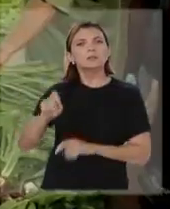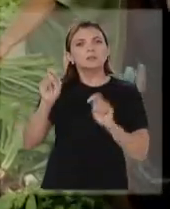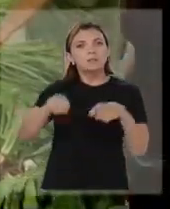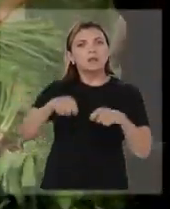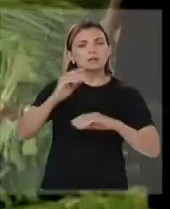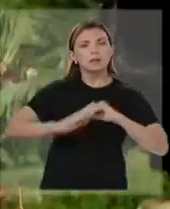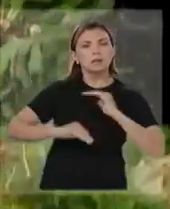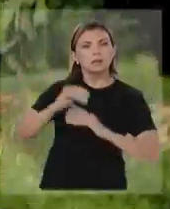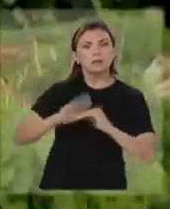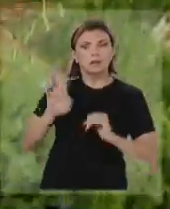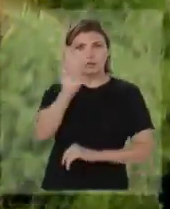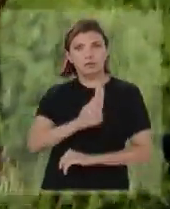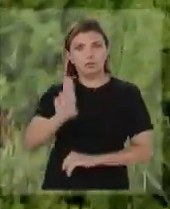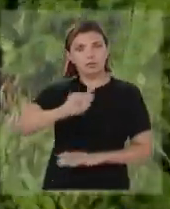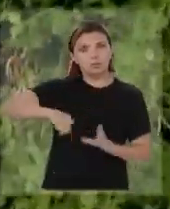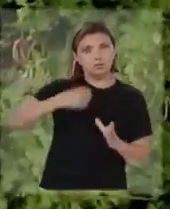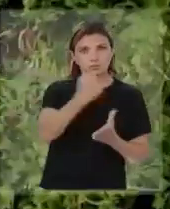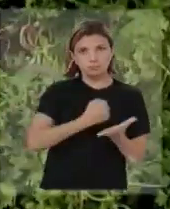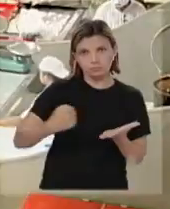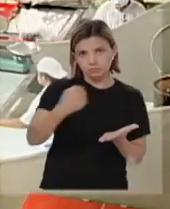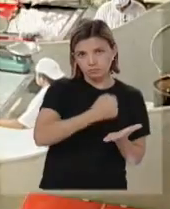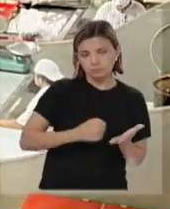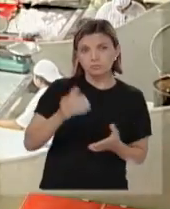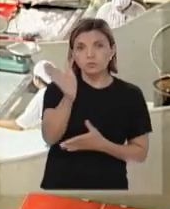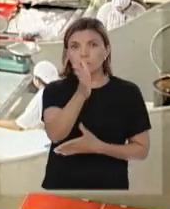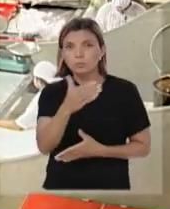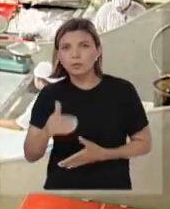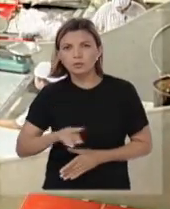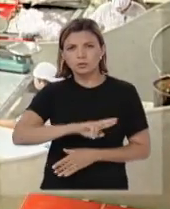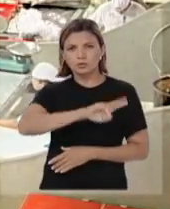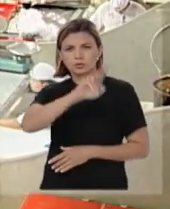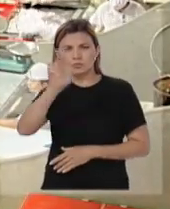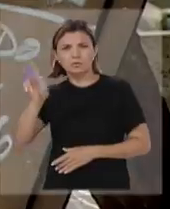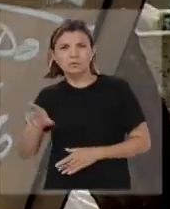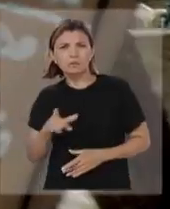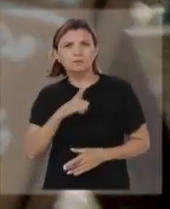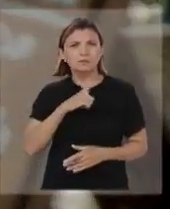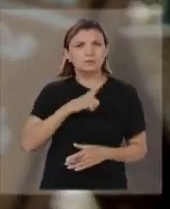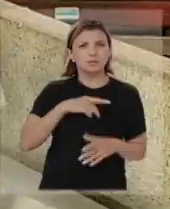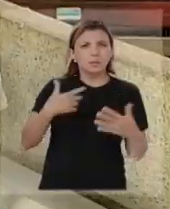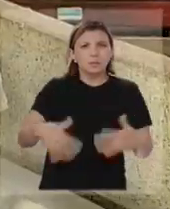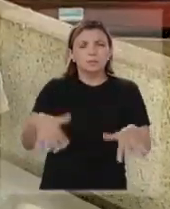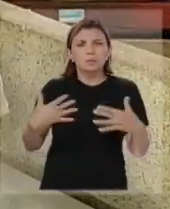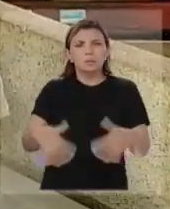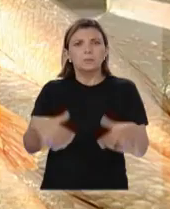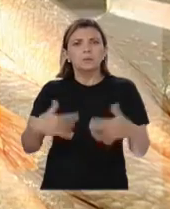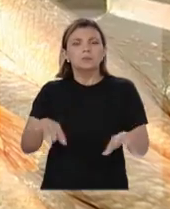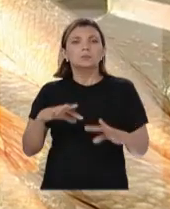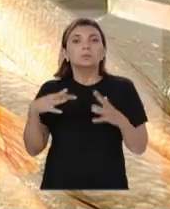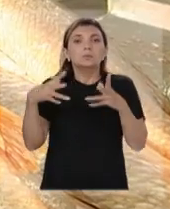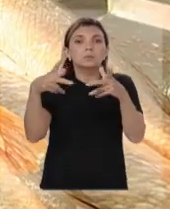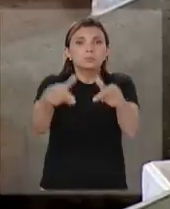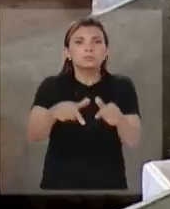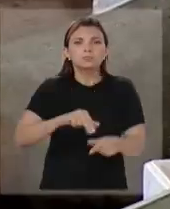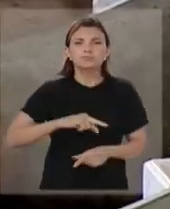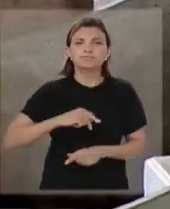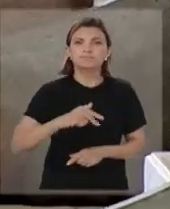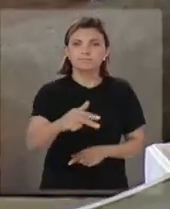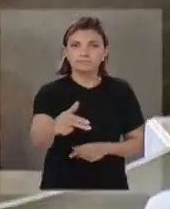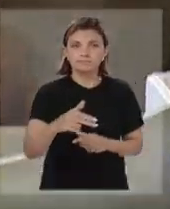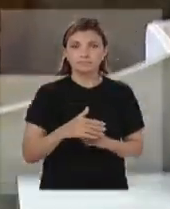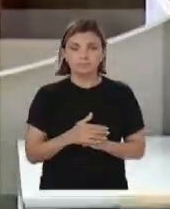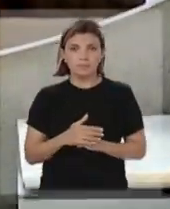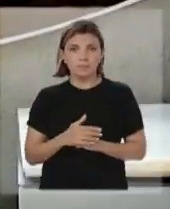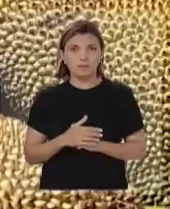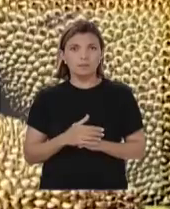variedade de ingredientes utilizados nessa cozinha. Os peixes se destacam: tucunaré, pirarucu, tambaqui e muitos